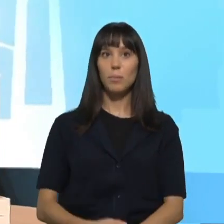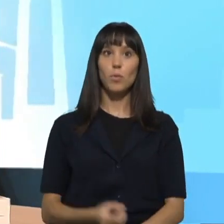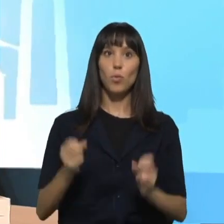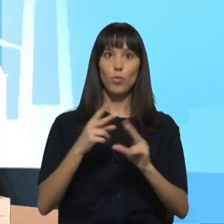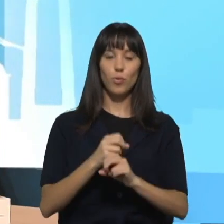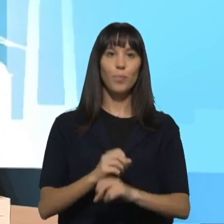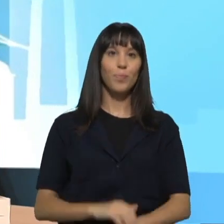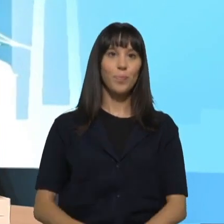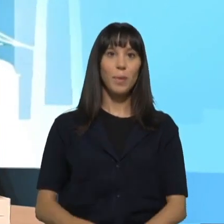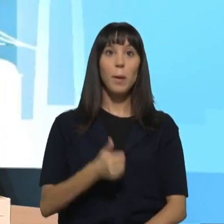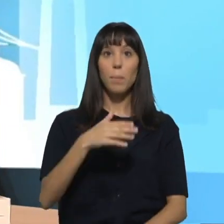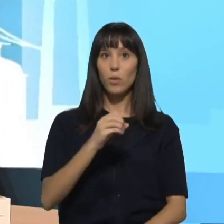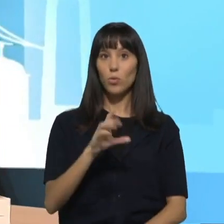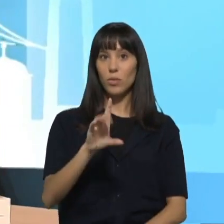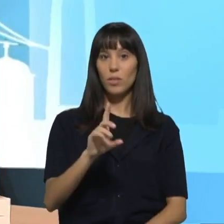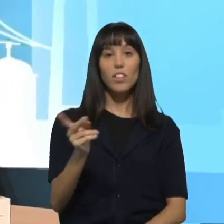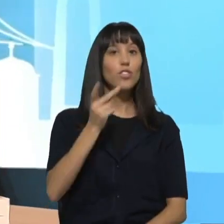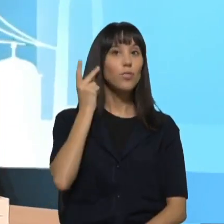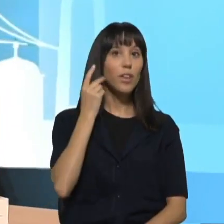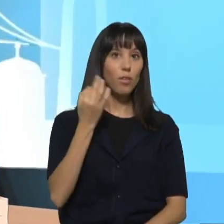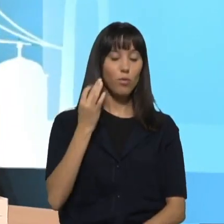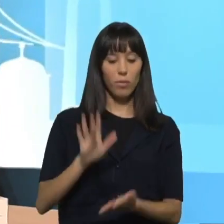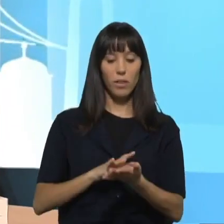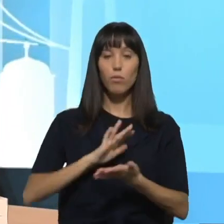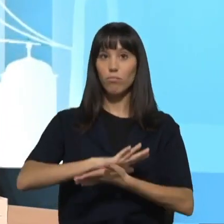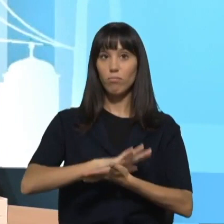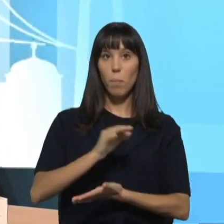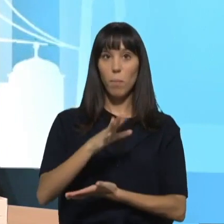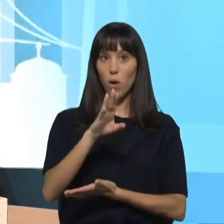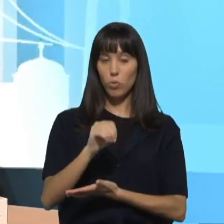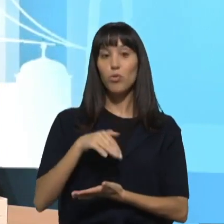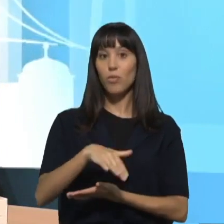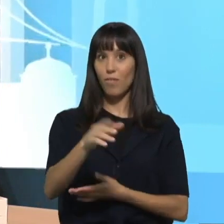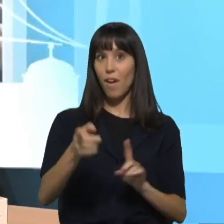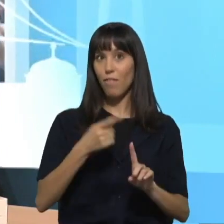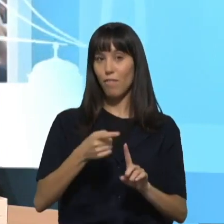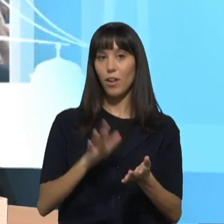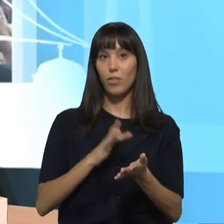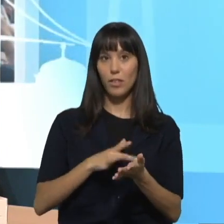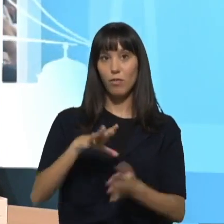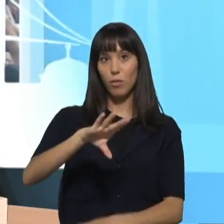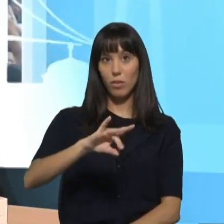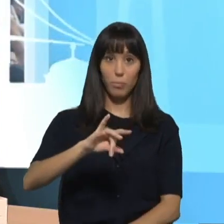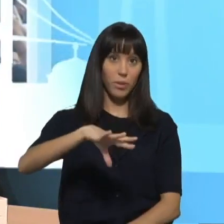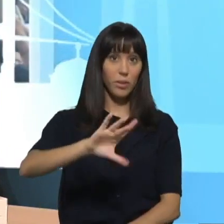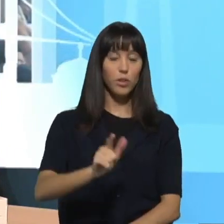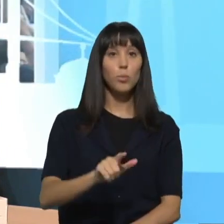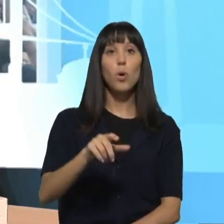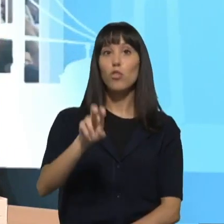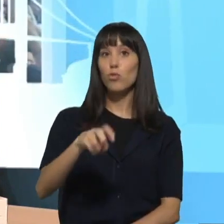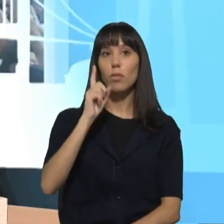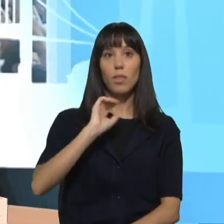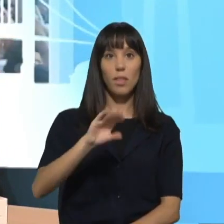Bento XVI, Uma Vida. A obra editada pela Paulus, que vai ser apresentada na Feira do Livro, em Lisboa, no dia 10 de junho, pelo Padre Duarte da